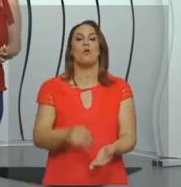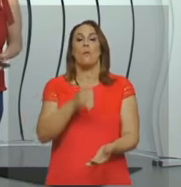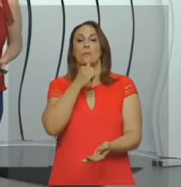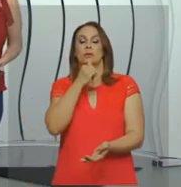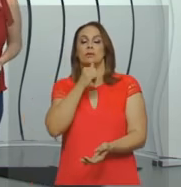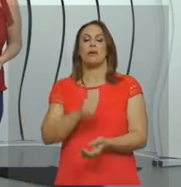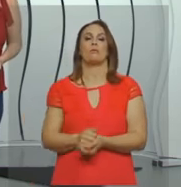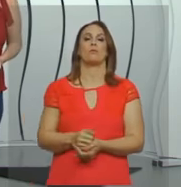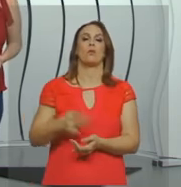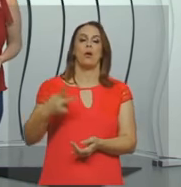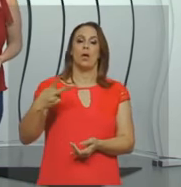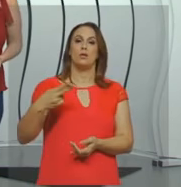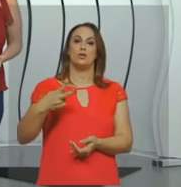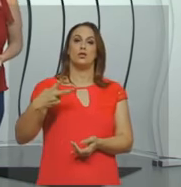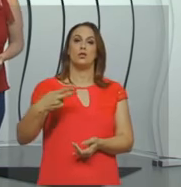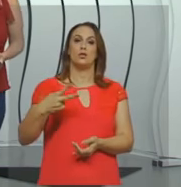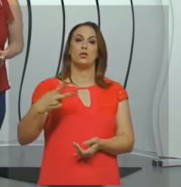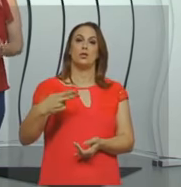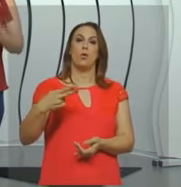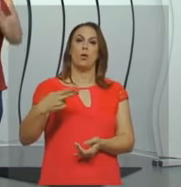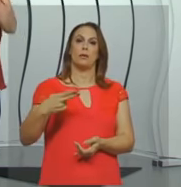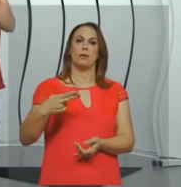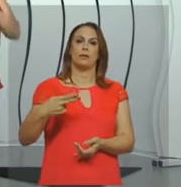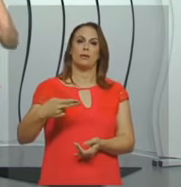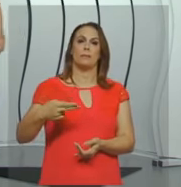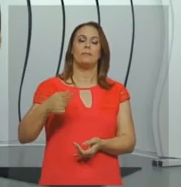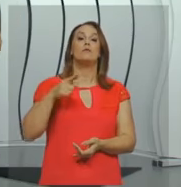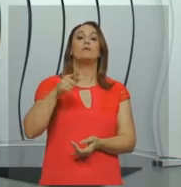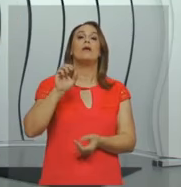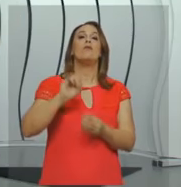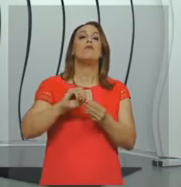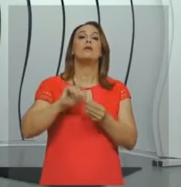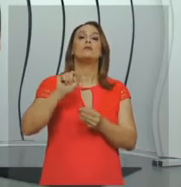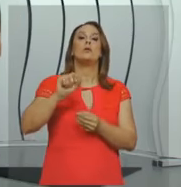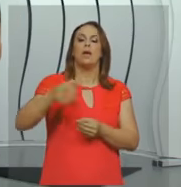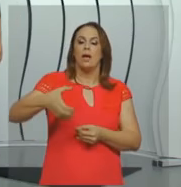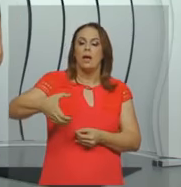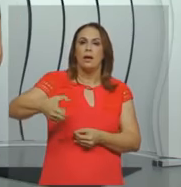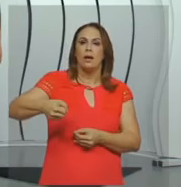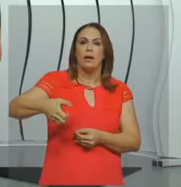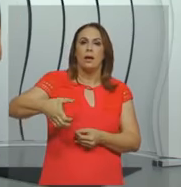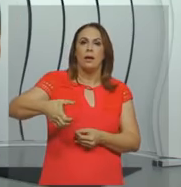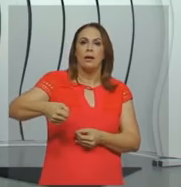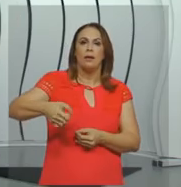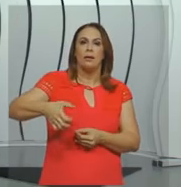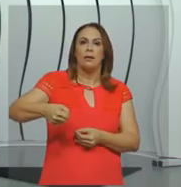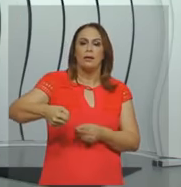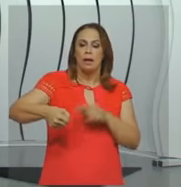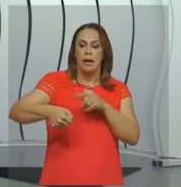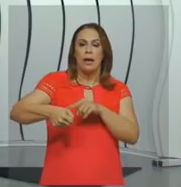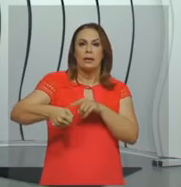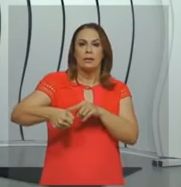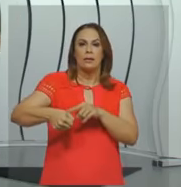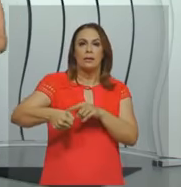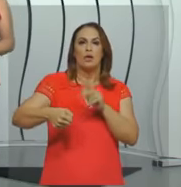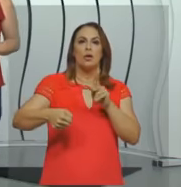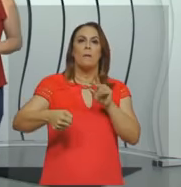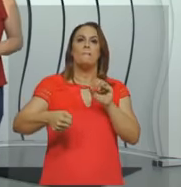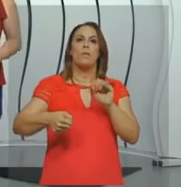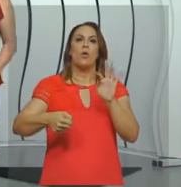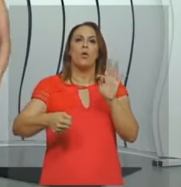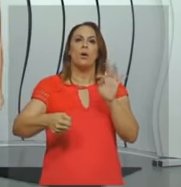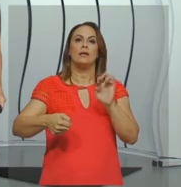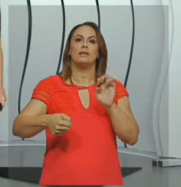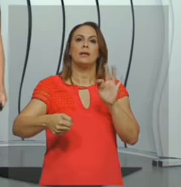eu abro é a minha força potente, né? E na ponta dela, a força resistente. Isso também acontece, né? Por exemplo,